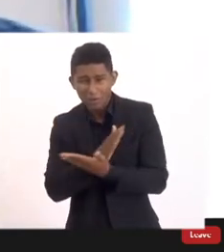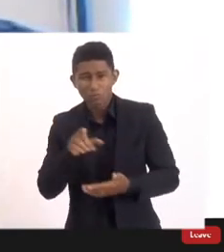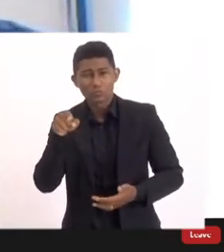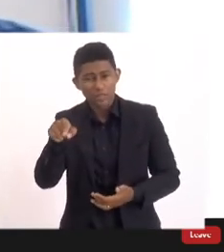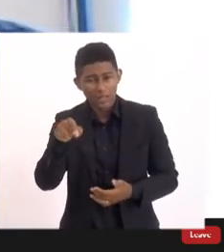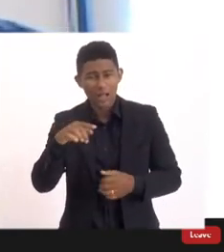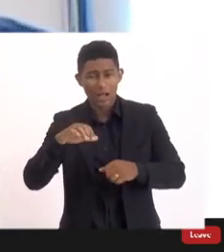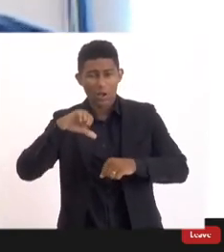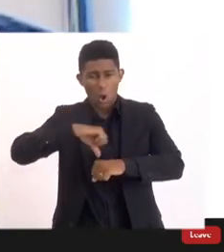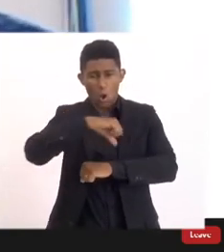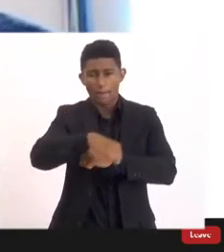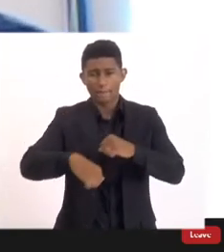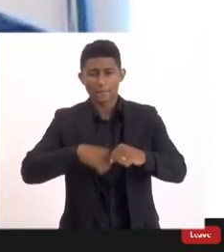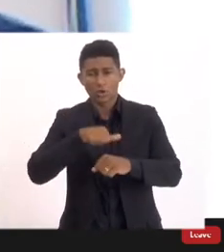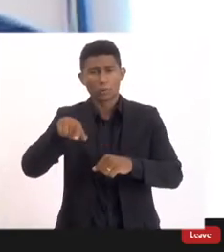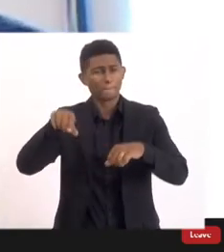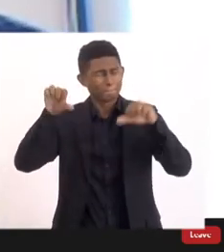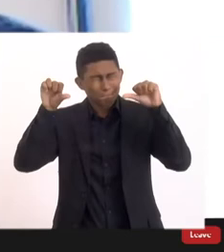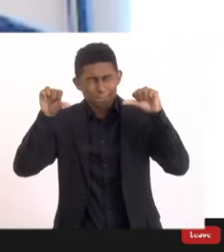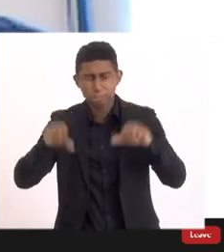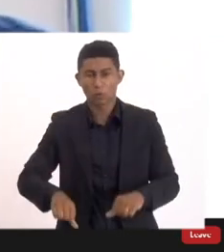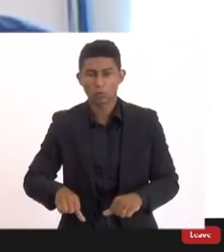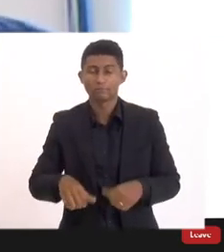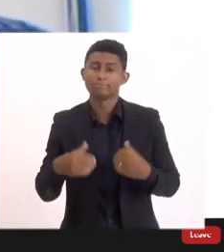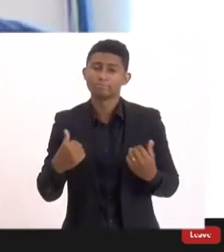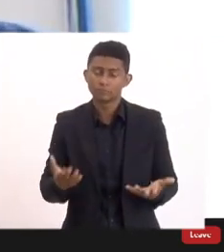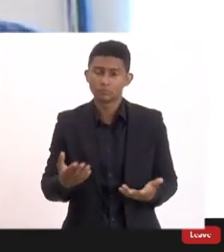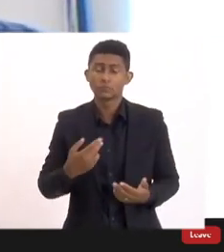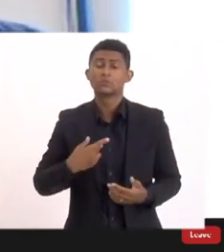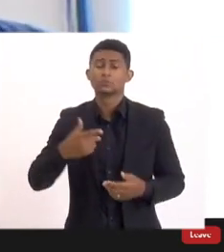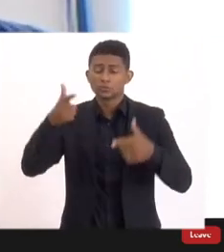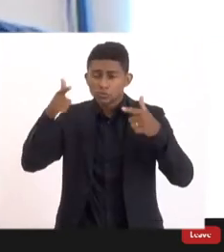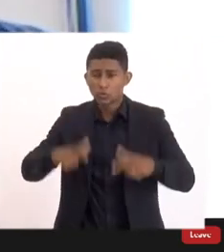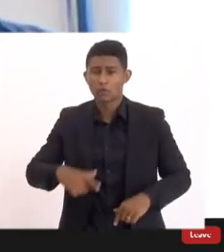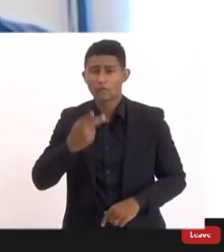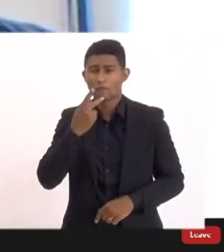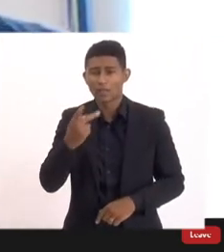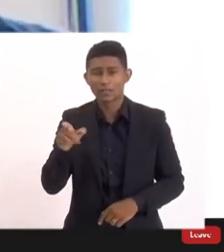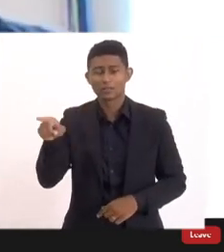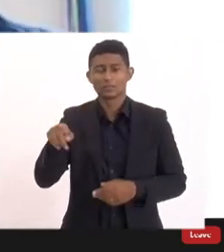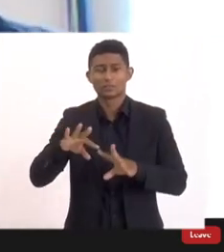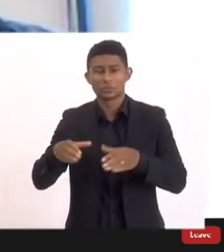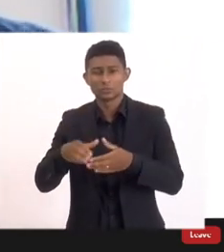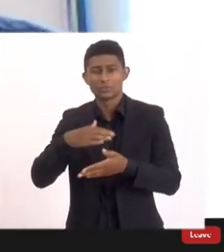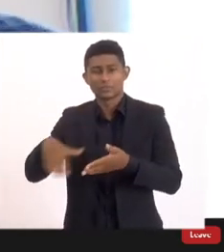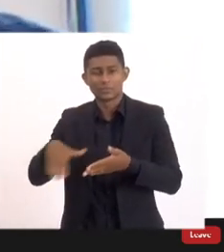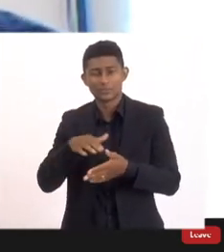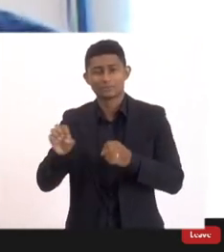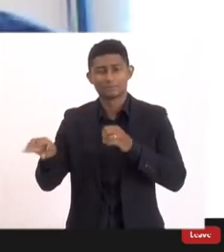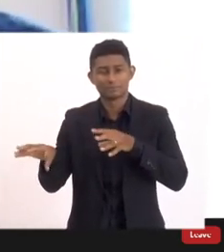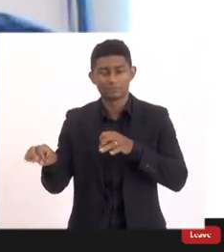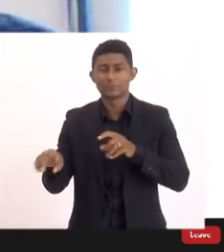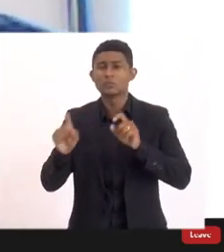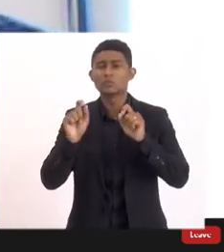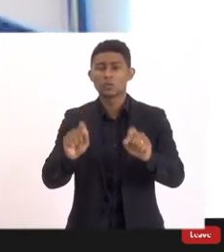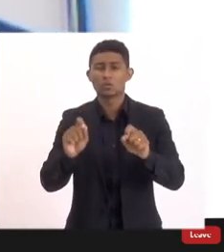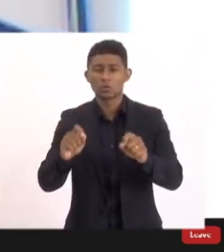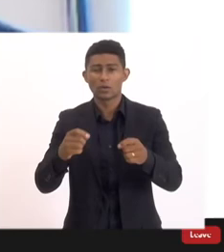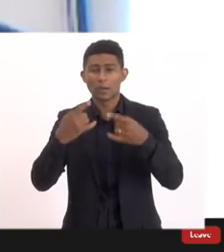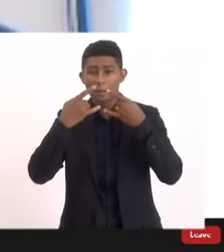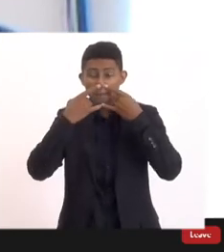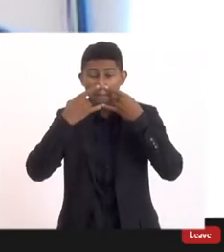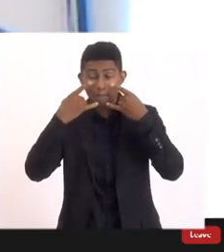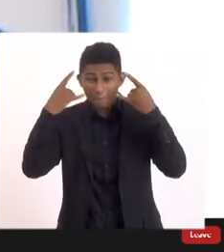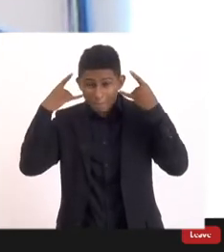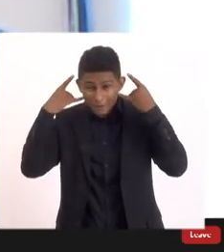complicada, eu quero recolocar a questão para a SEDUC, para a Secretaria de Estado de Saúde. Então, da importância,